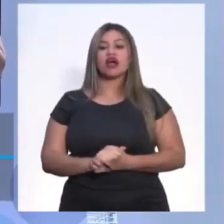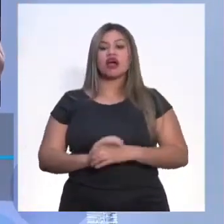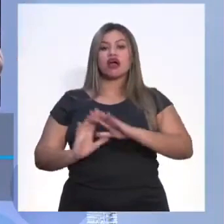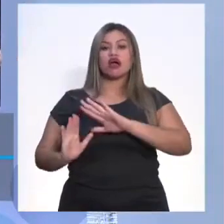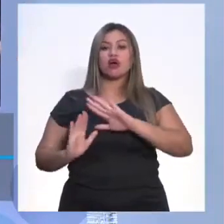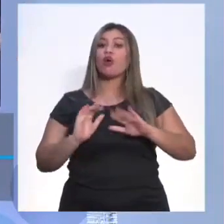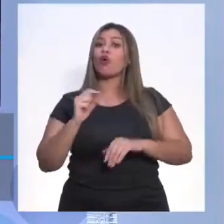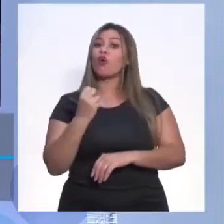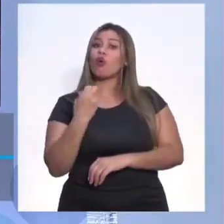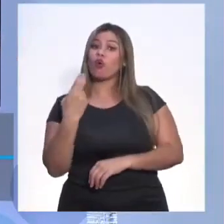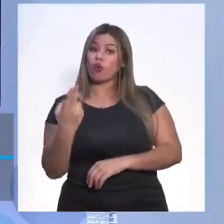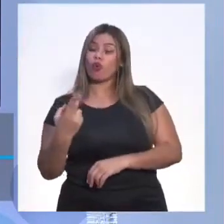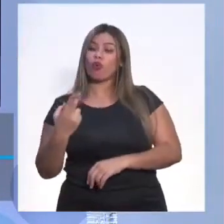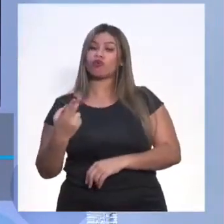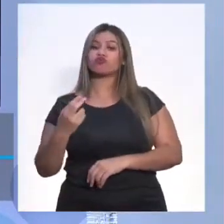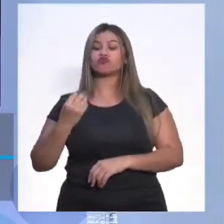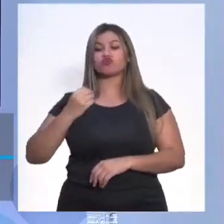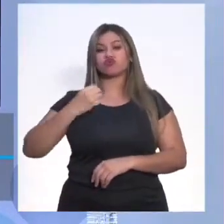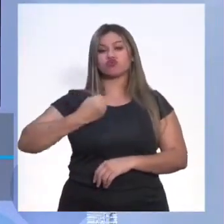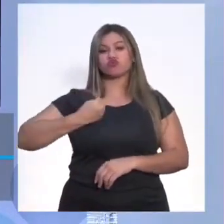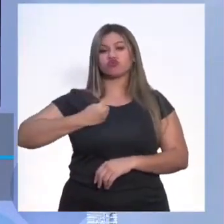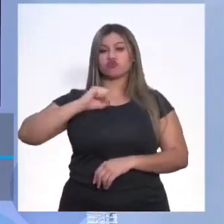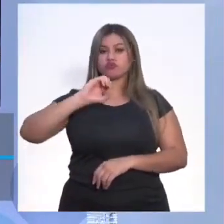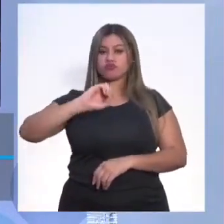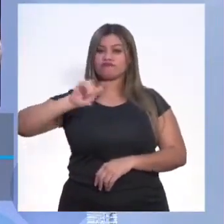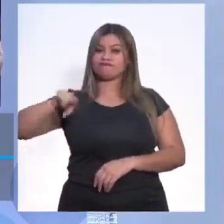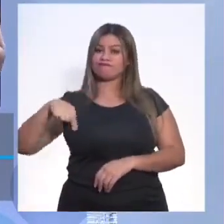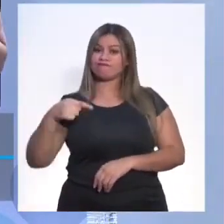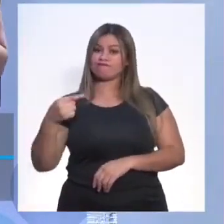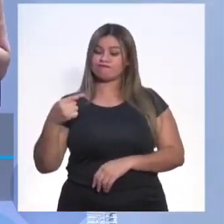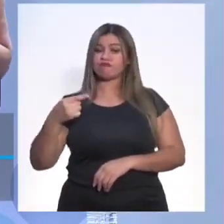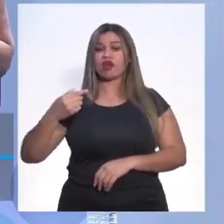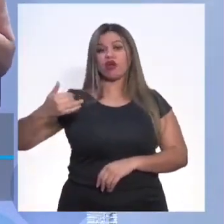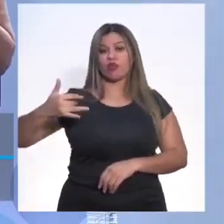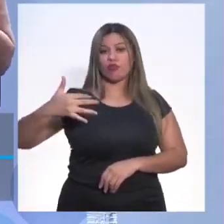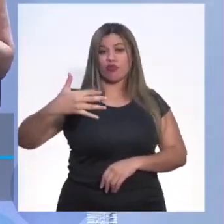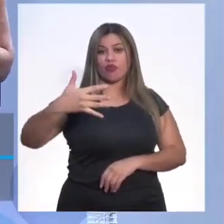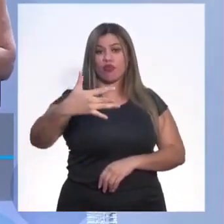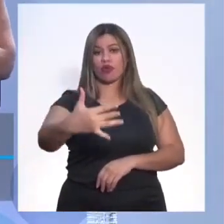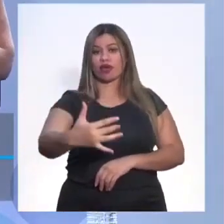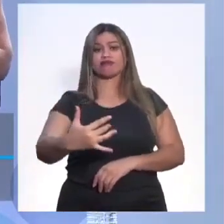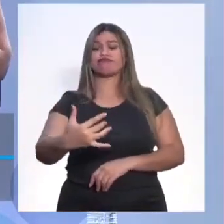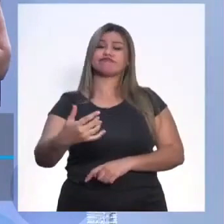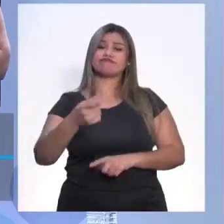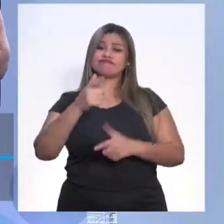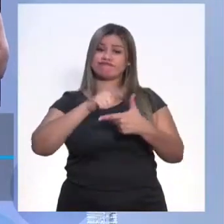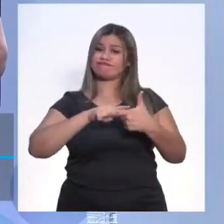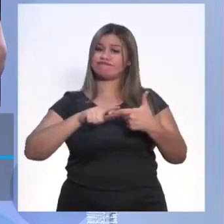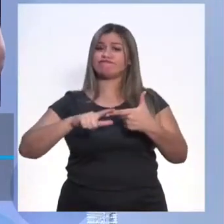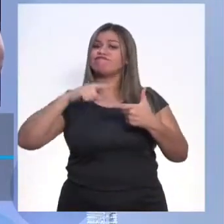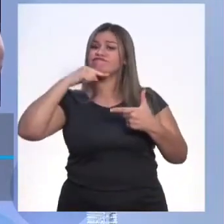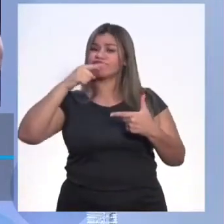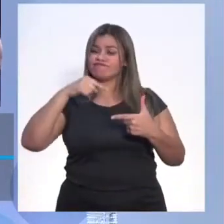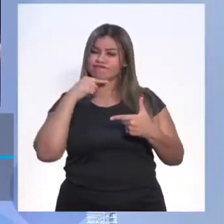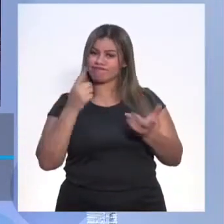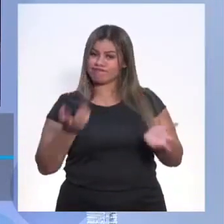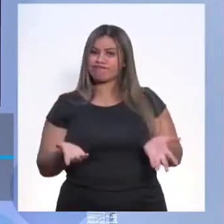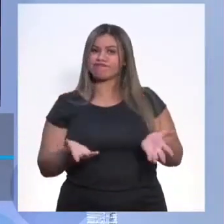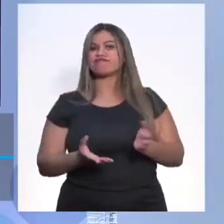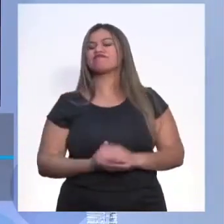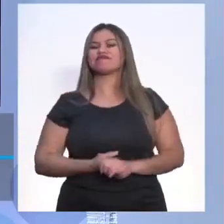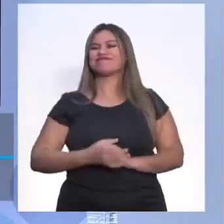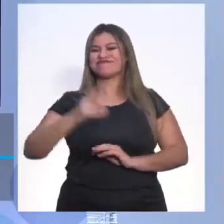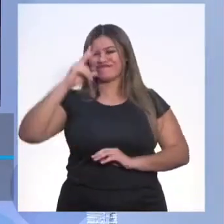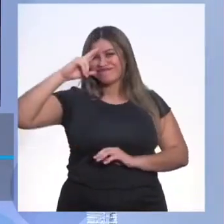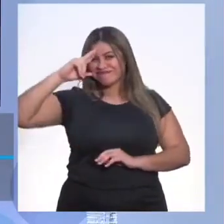outros números decimais infinitos que não são dízimas periódicas. Ok?